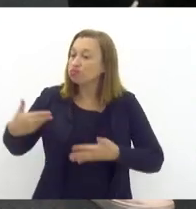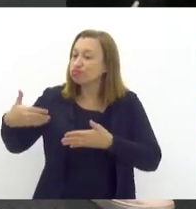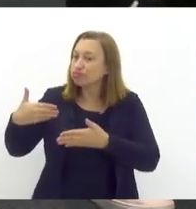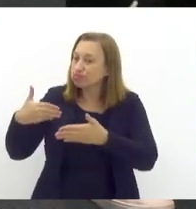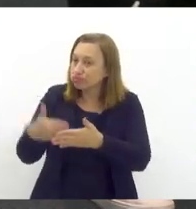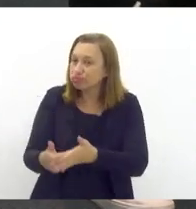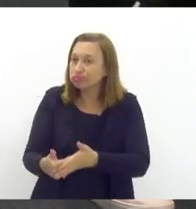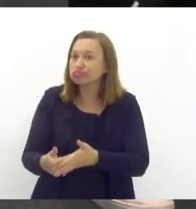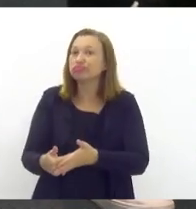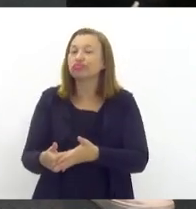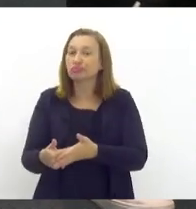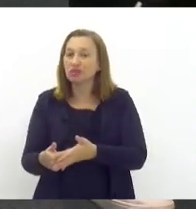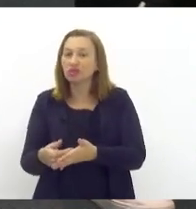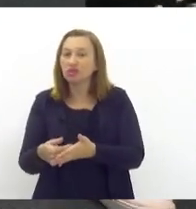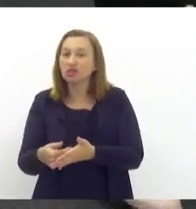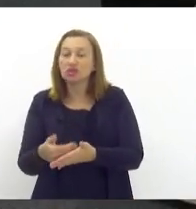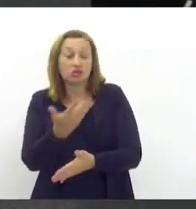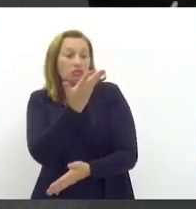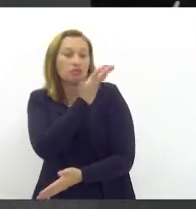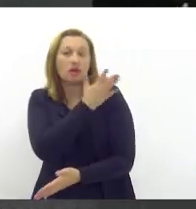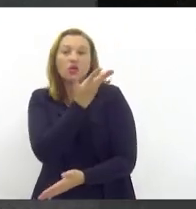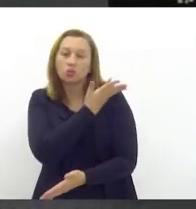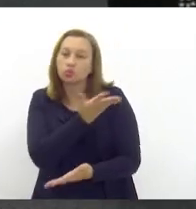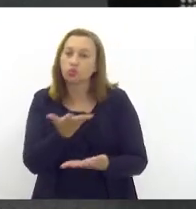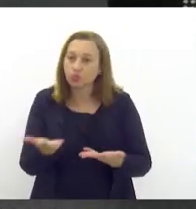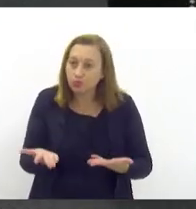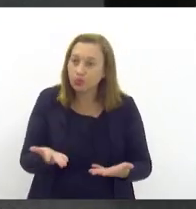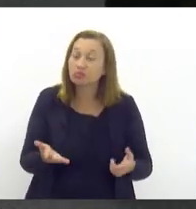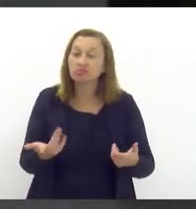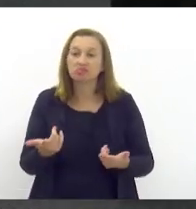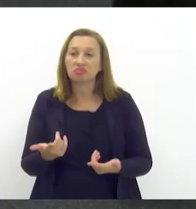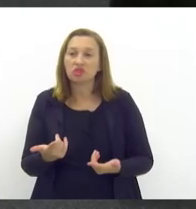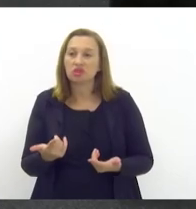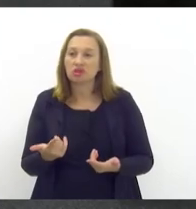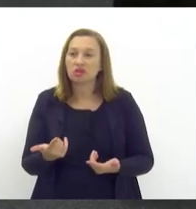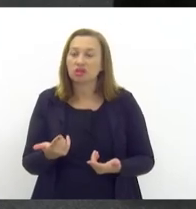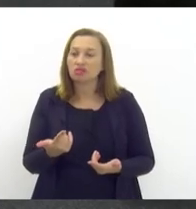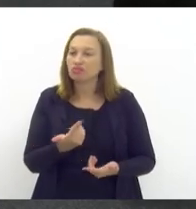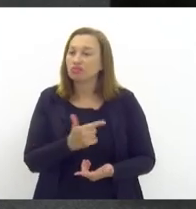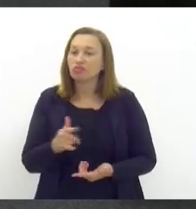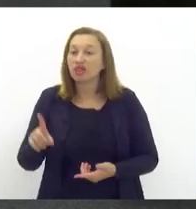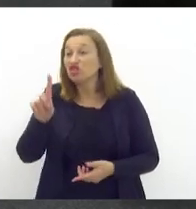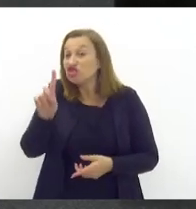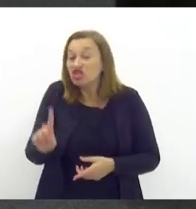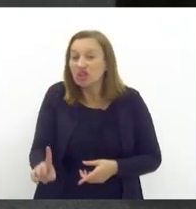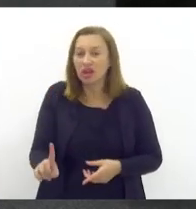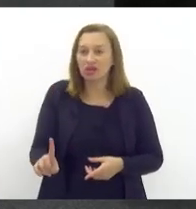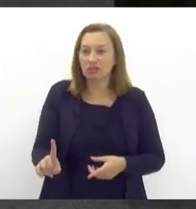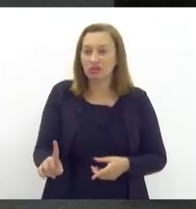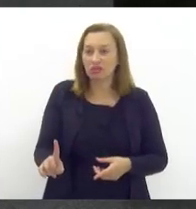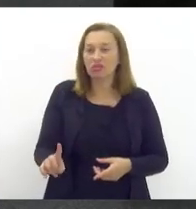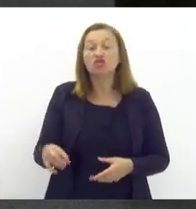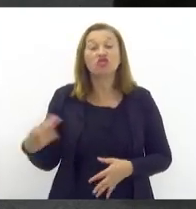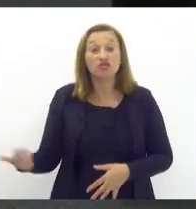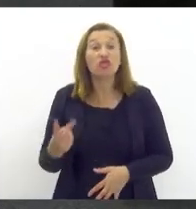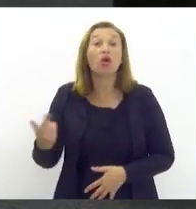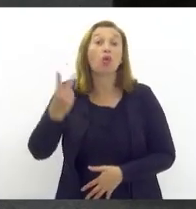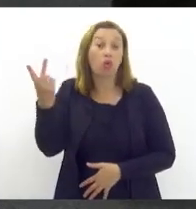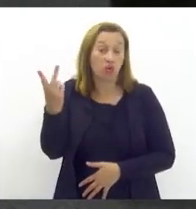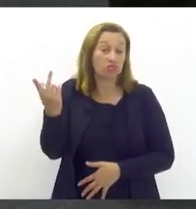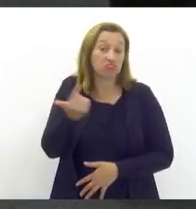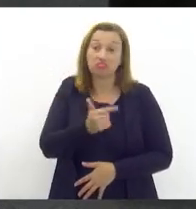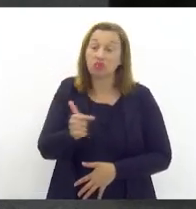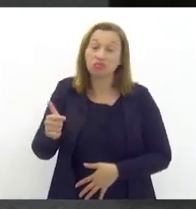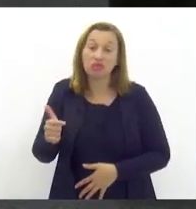é discriminatório, que é preconceituoso e que não garante a essas mulheres a verdadeira valorização em termos